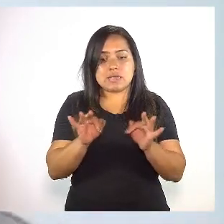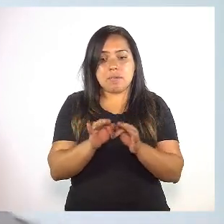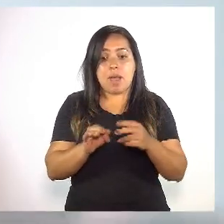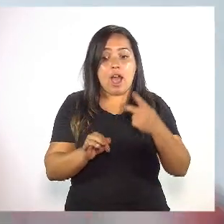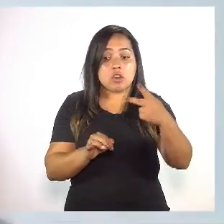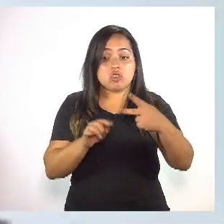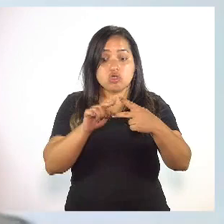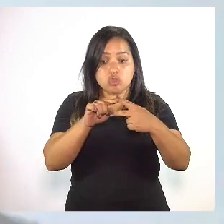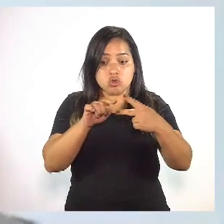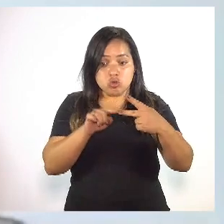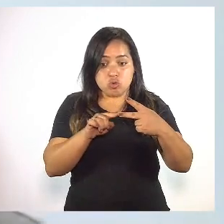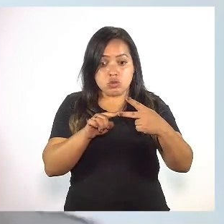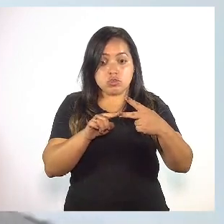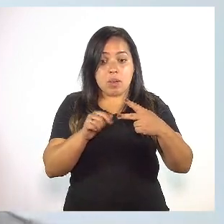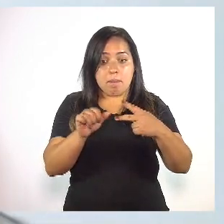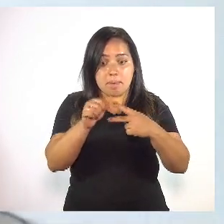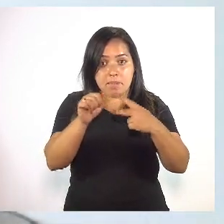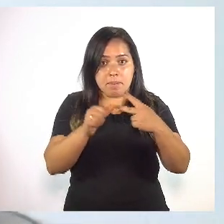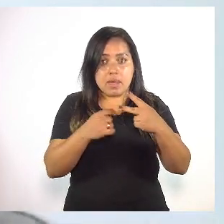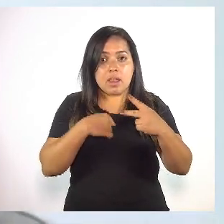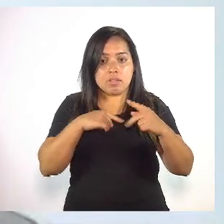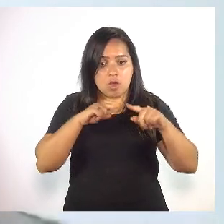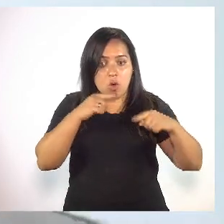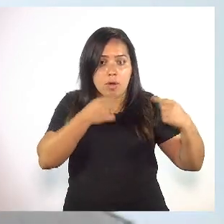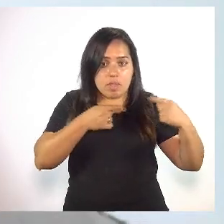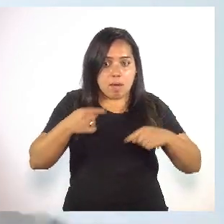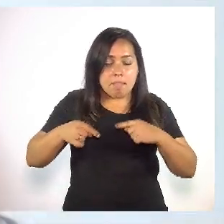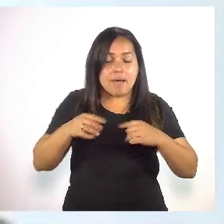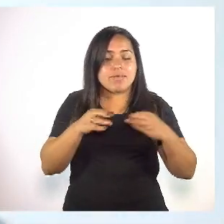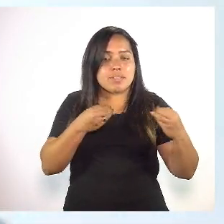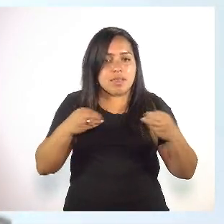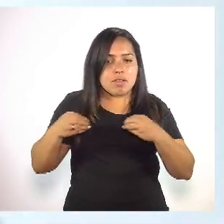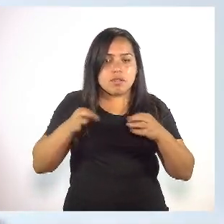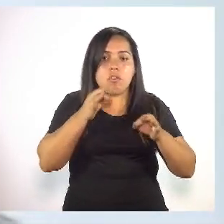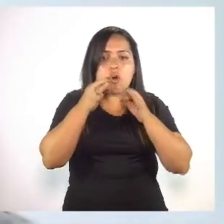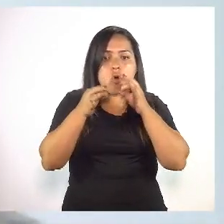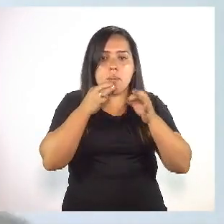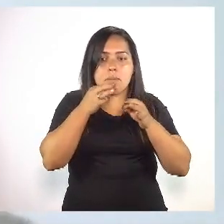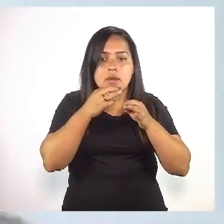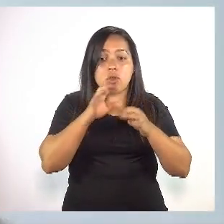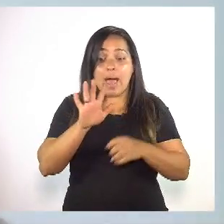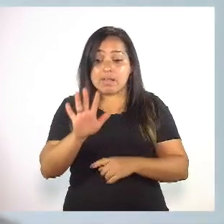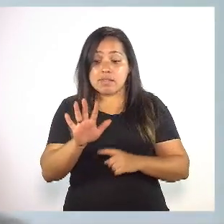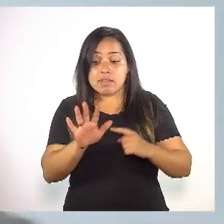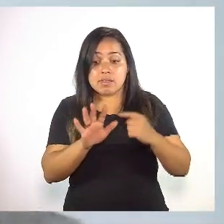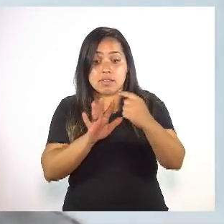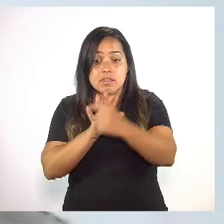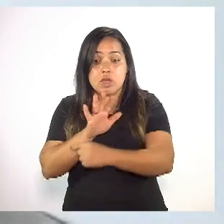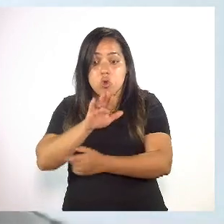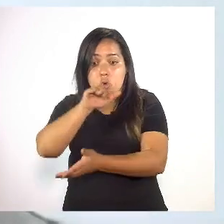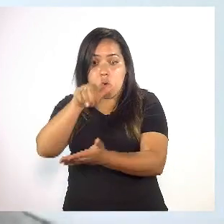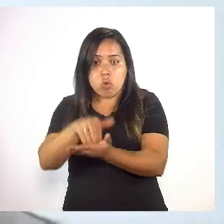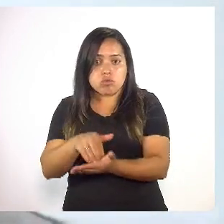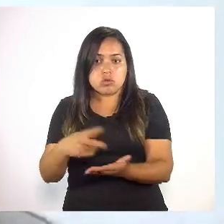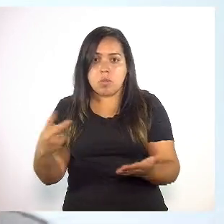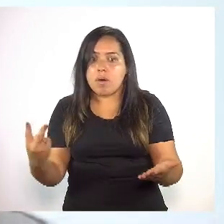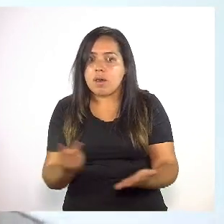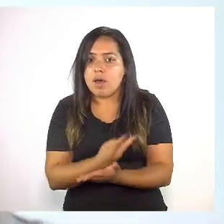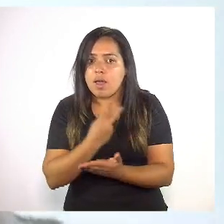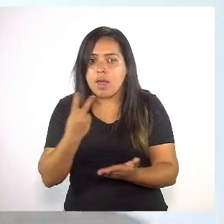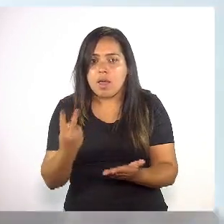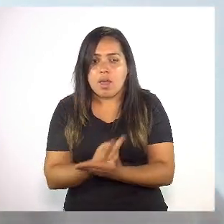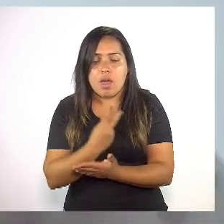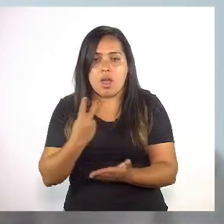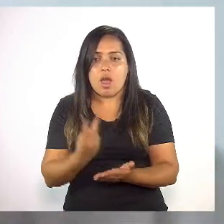primeiras, eu estou aberto ao debate e sensível aos argumentos. Essas 5 últimas, considero, enfim, insuperáveis e